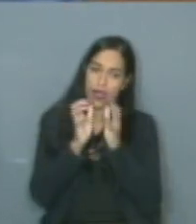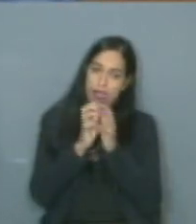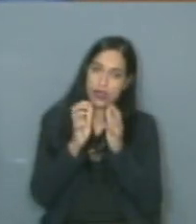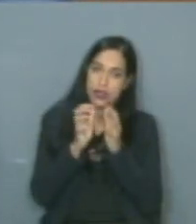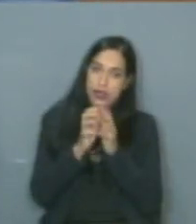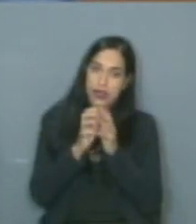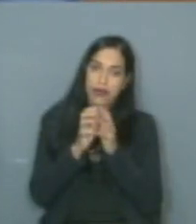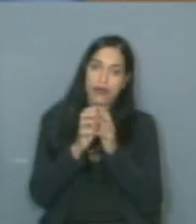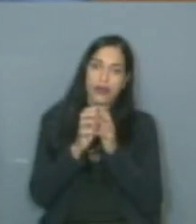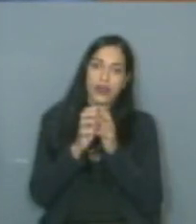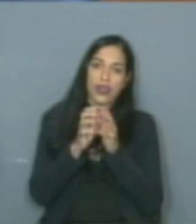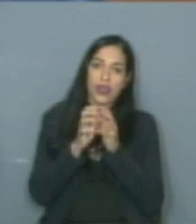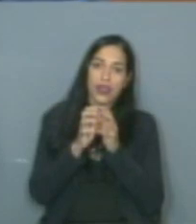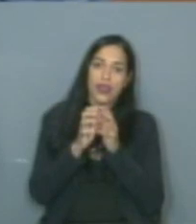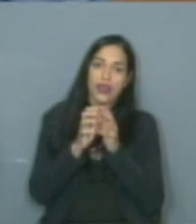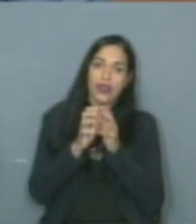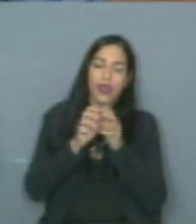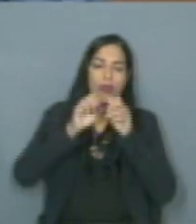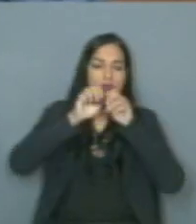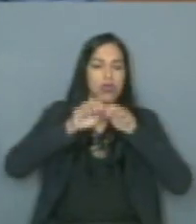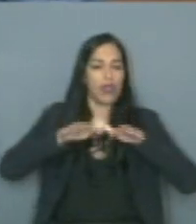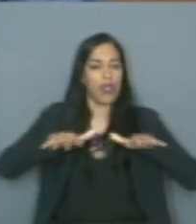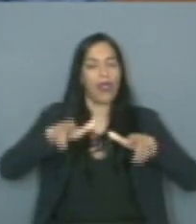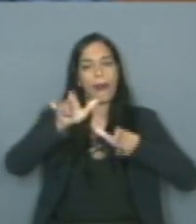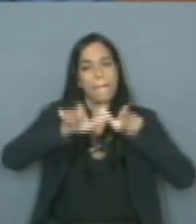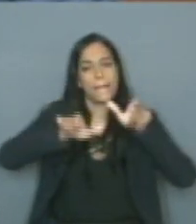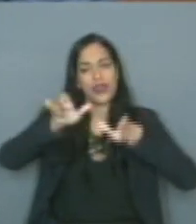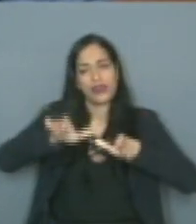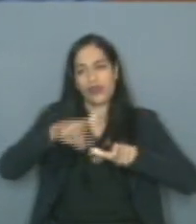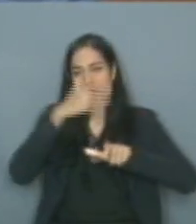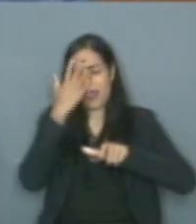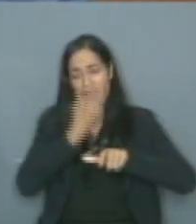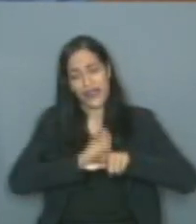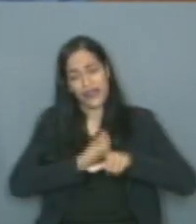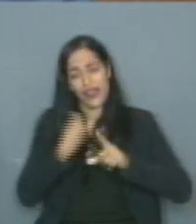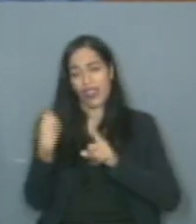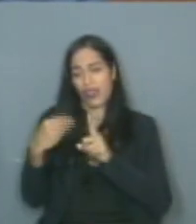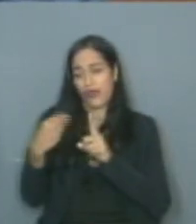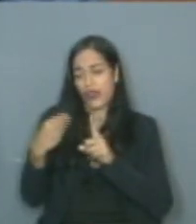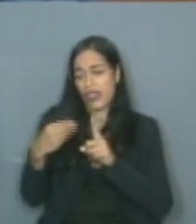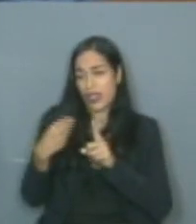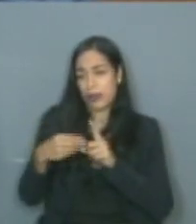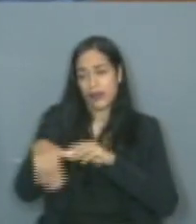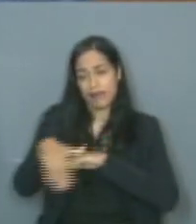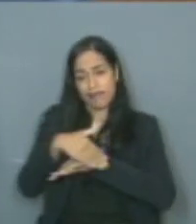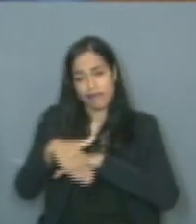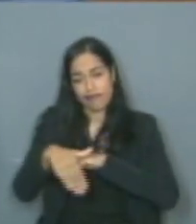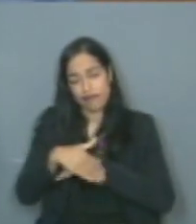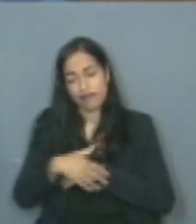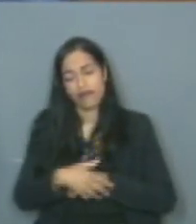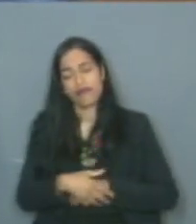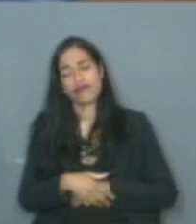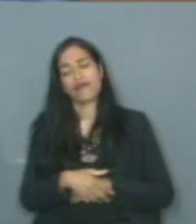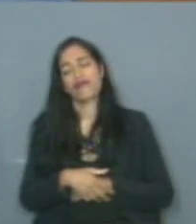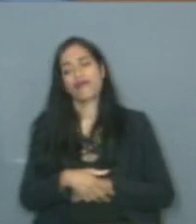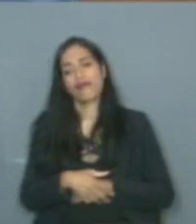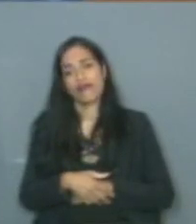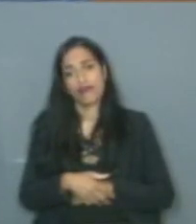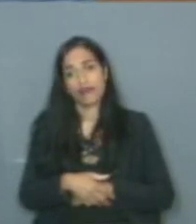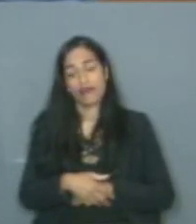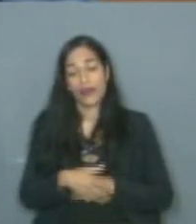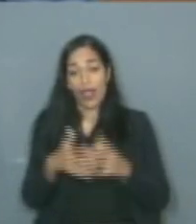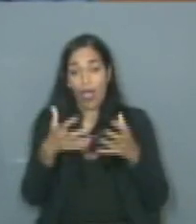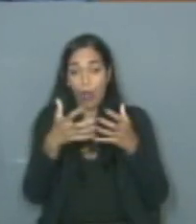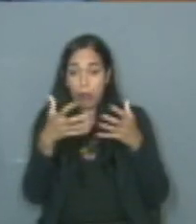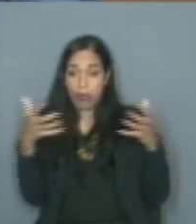tomado por muitas pessoas que estão em situação de rua, realmente números alarmantes, porque